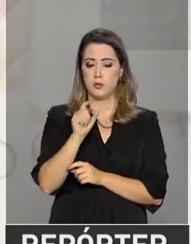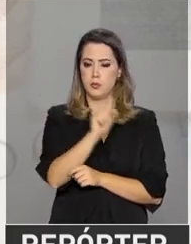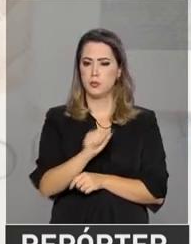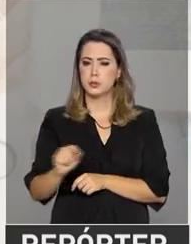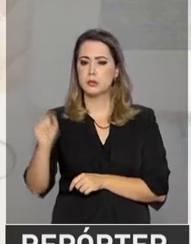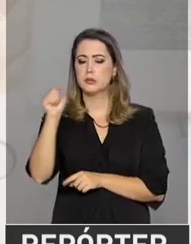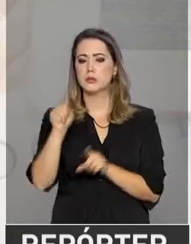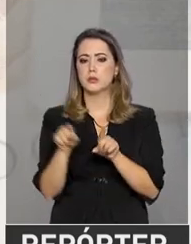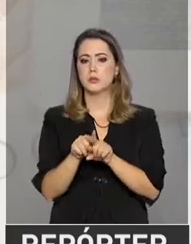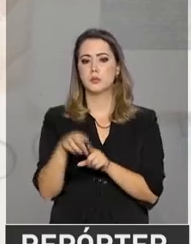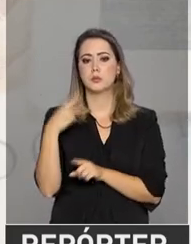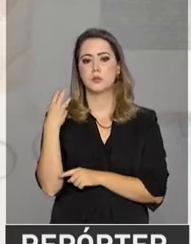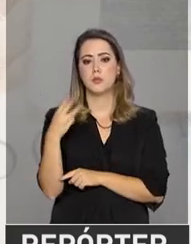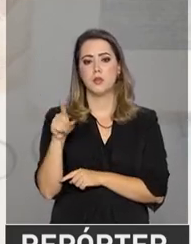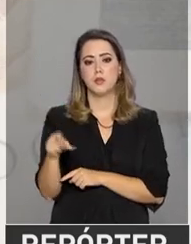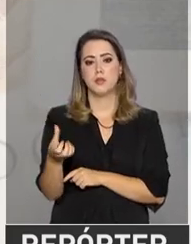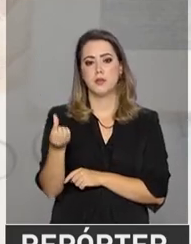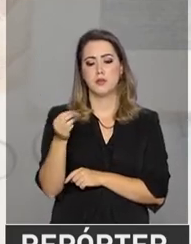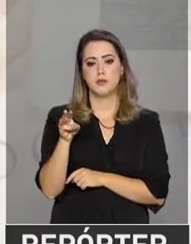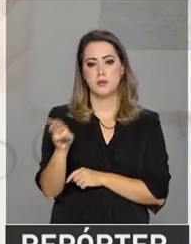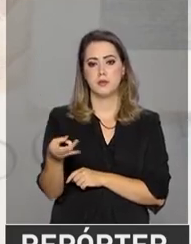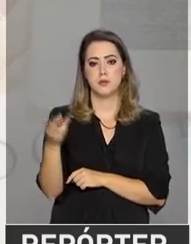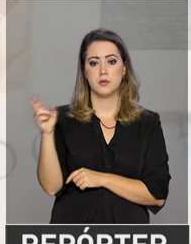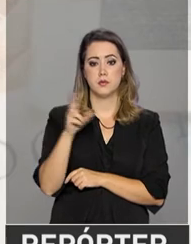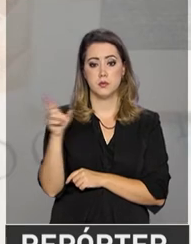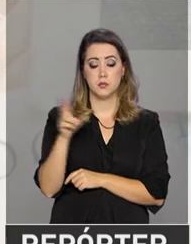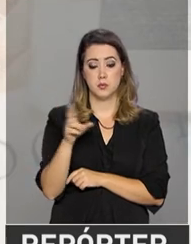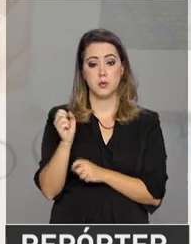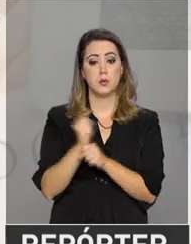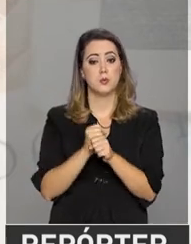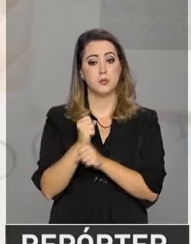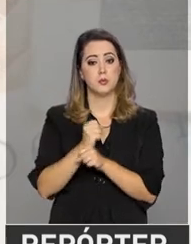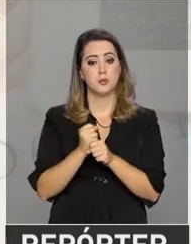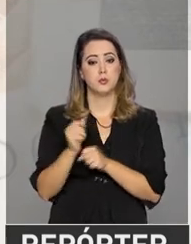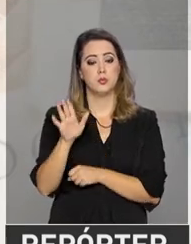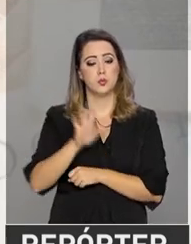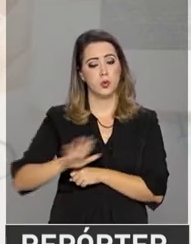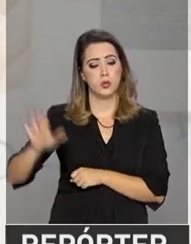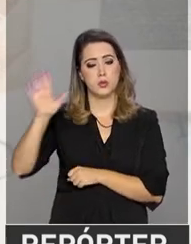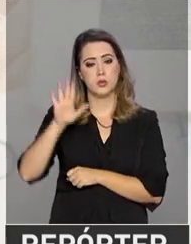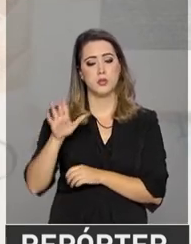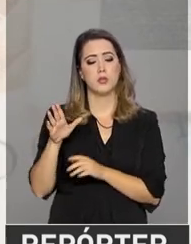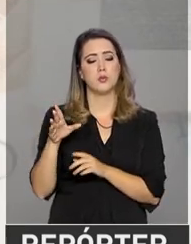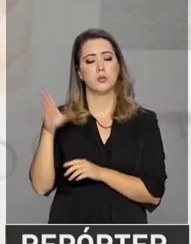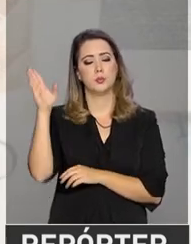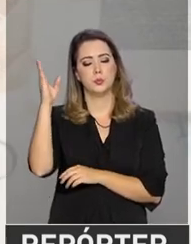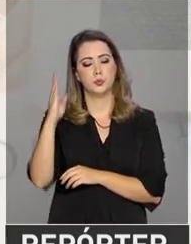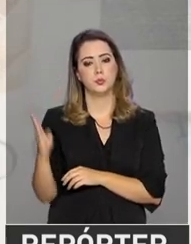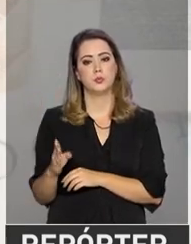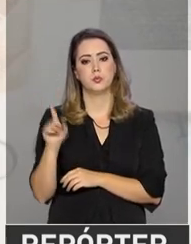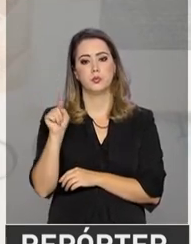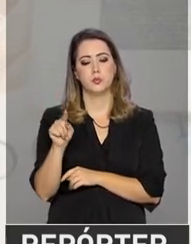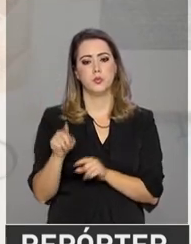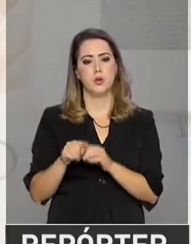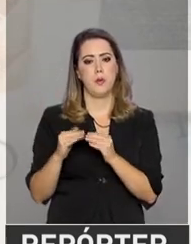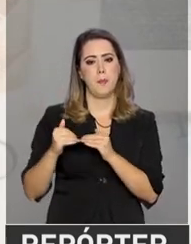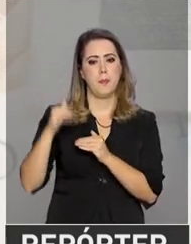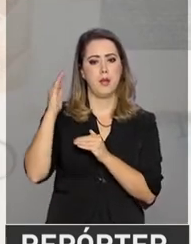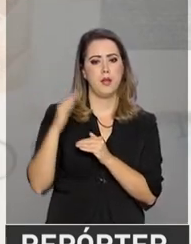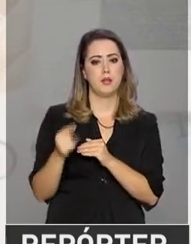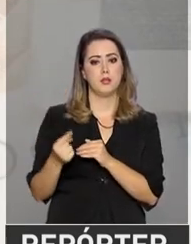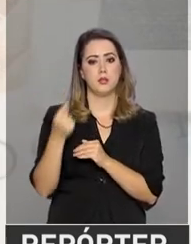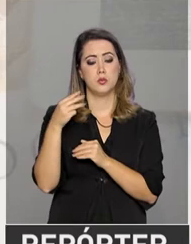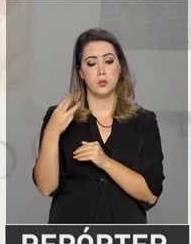e três milhões e seiscentos mil reais por ano para os demais estados e do distrito federal acima deste valor